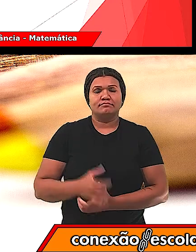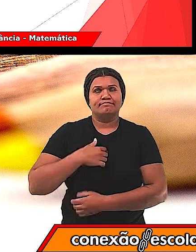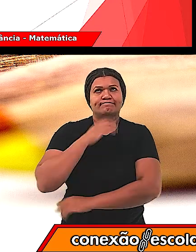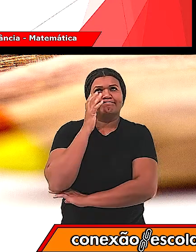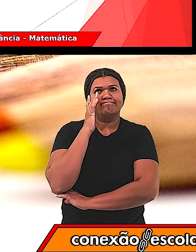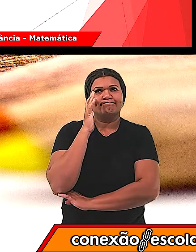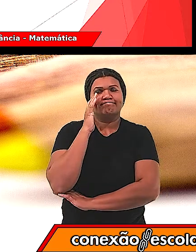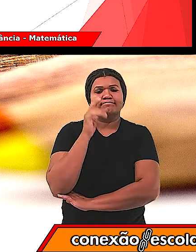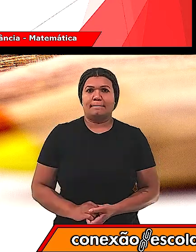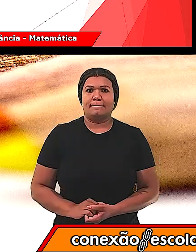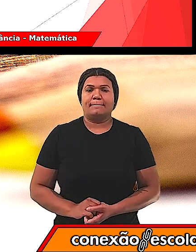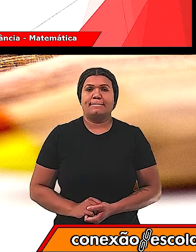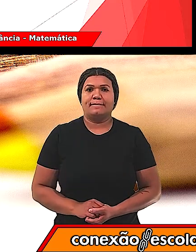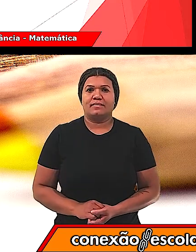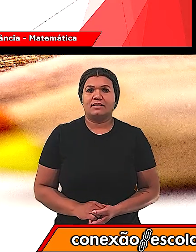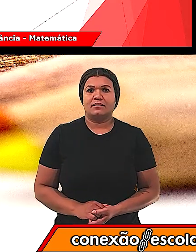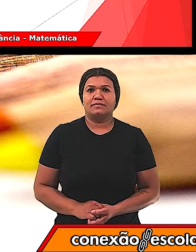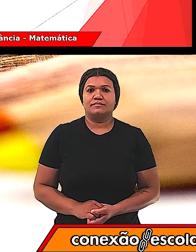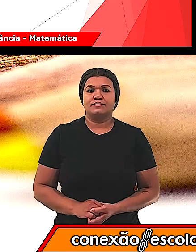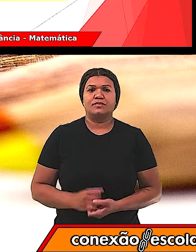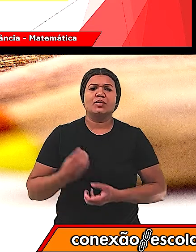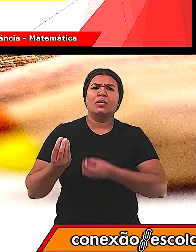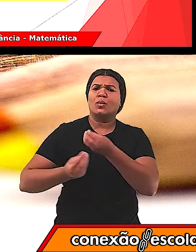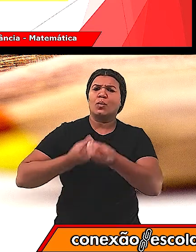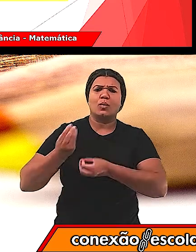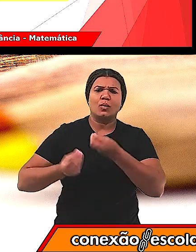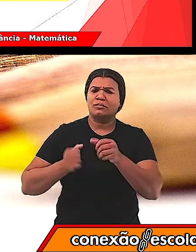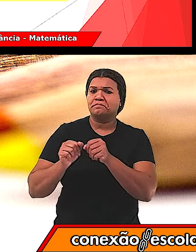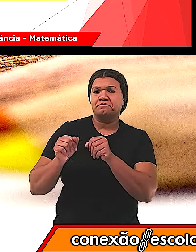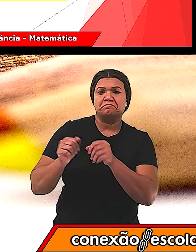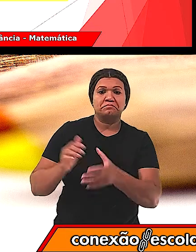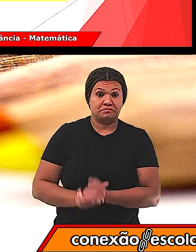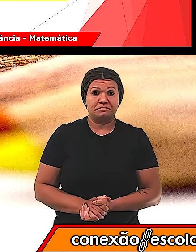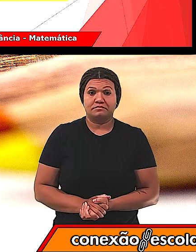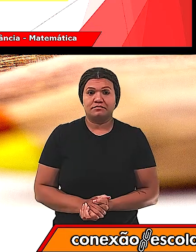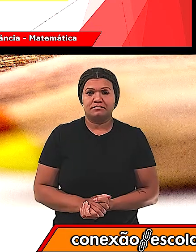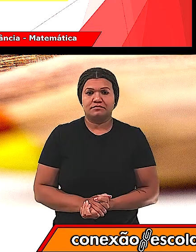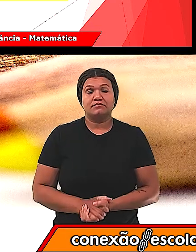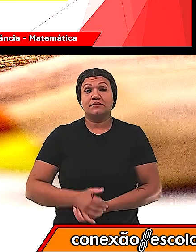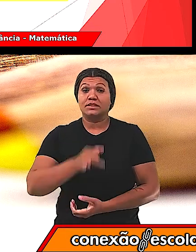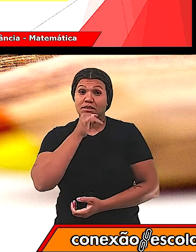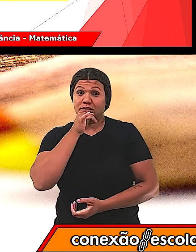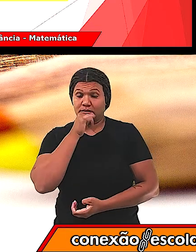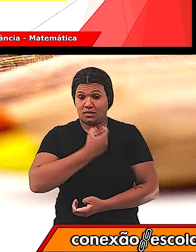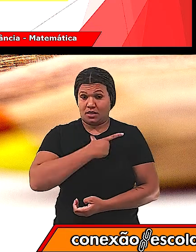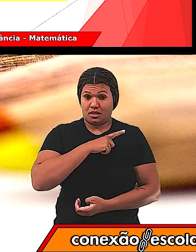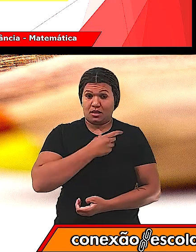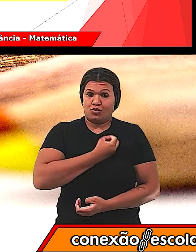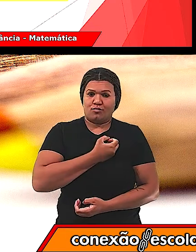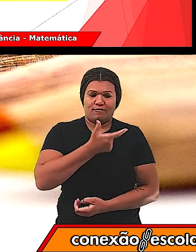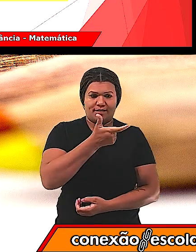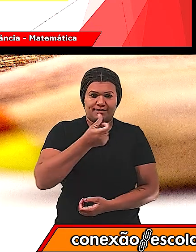Vamos ver algum exemplo? Como ela funciona? Vamos subtrair a quantidade 26